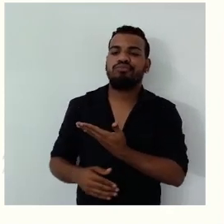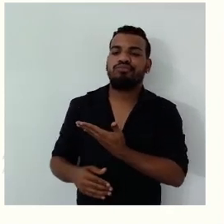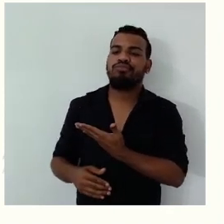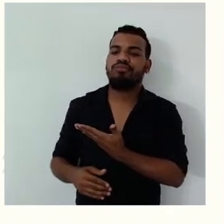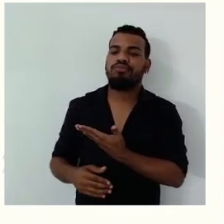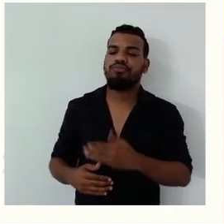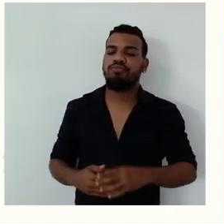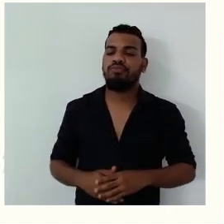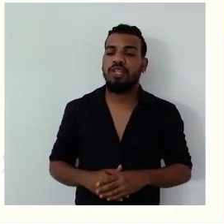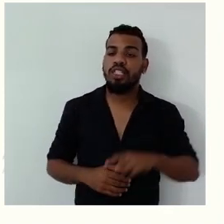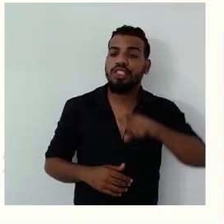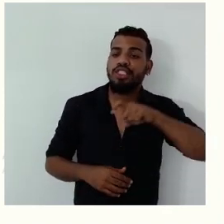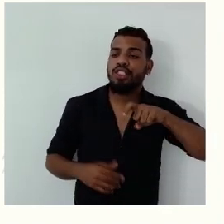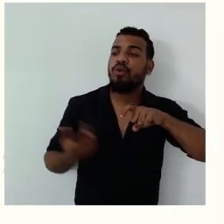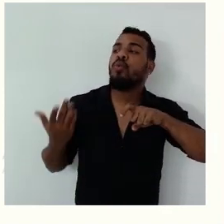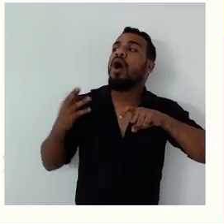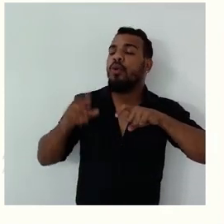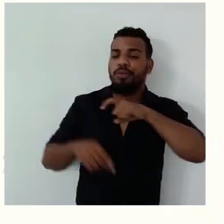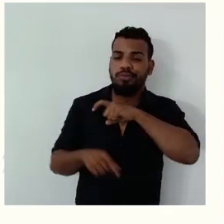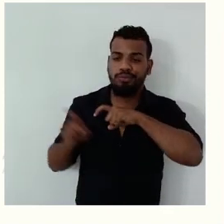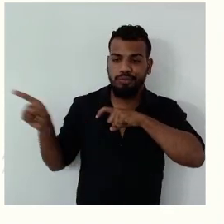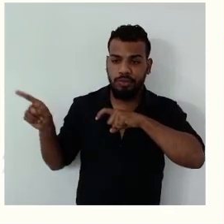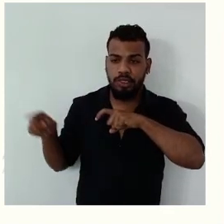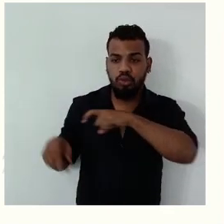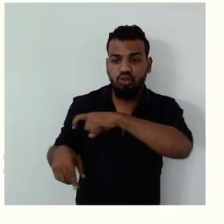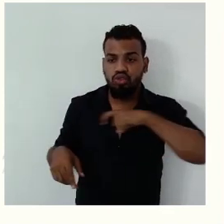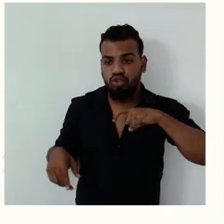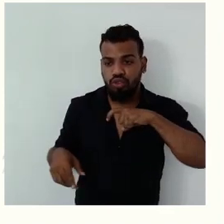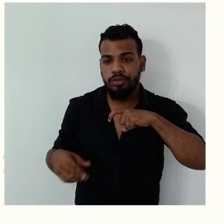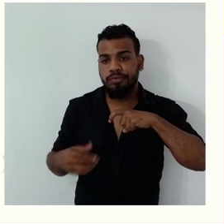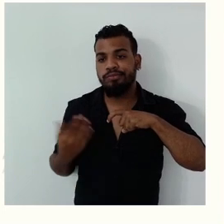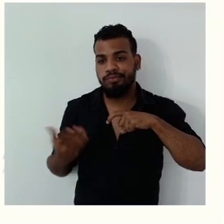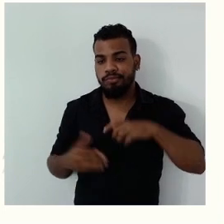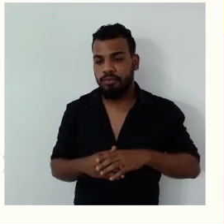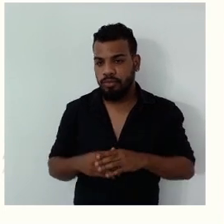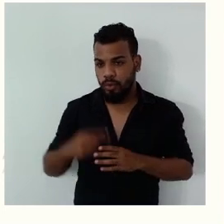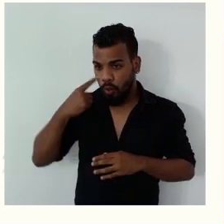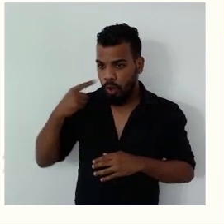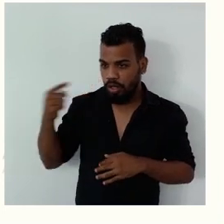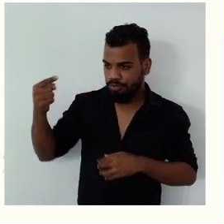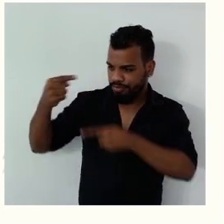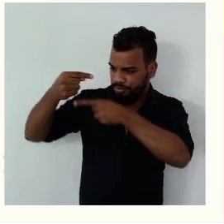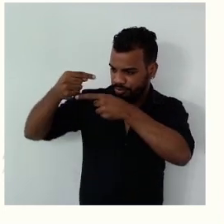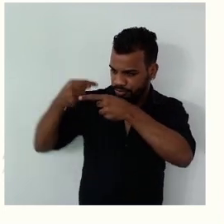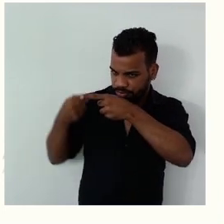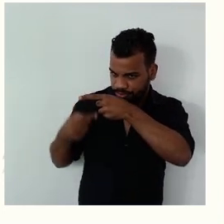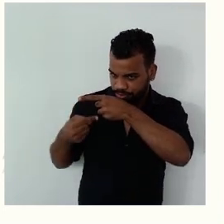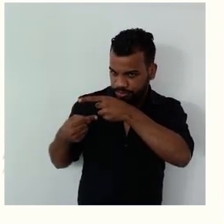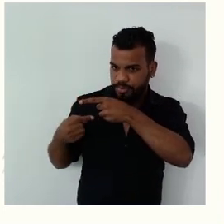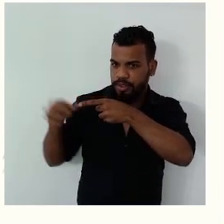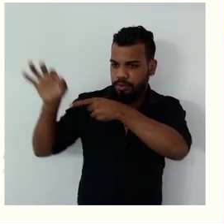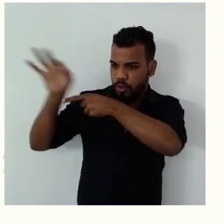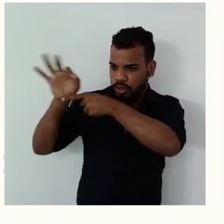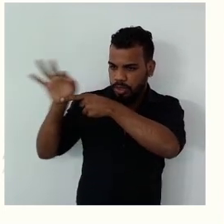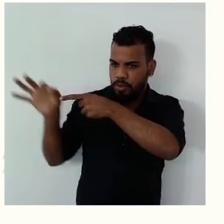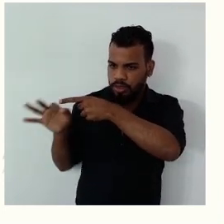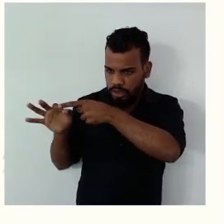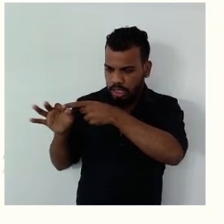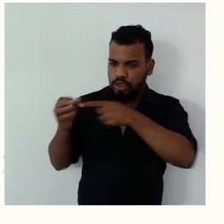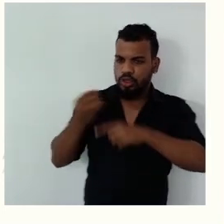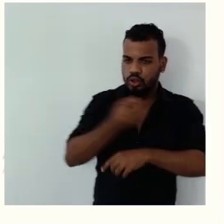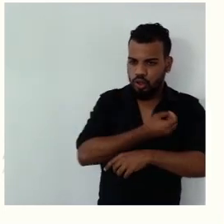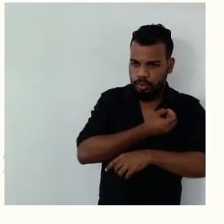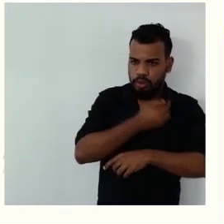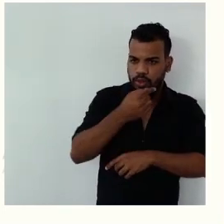equivale a 100%. Qual é esse valor de X? Então, perceba que nós temos valor embaixo de valor, porcentagem embaixo de